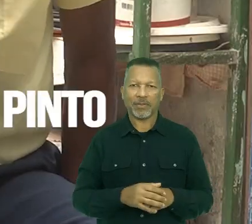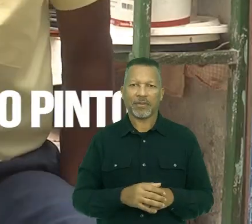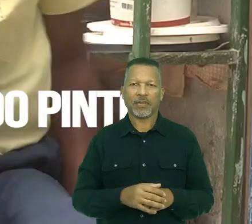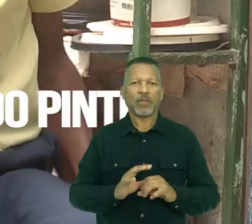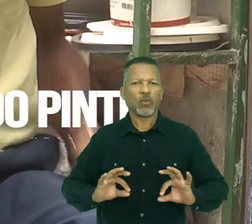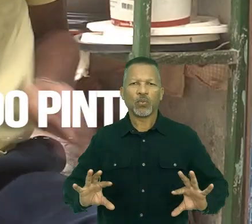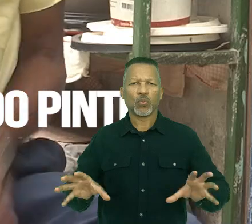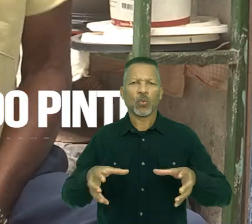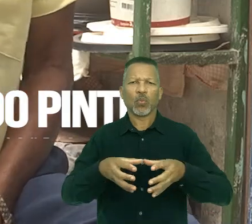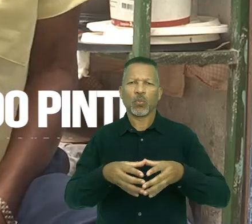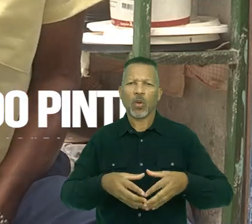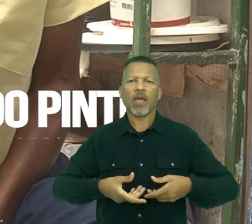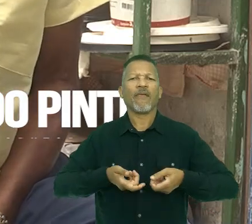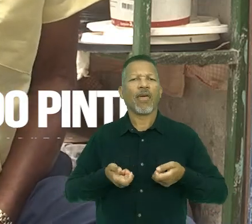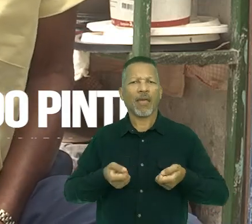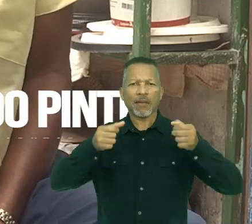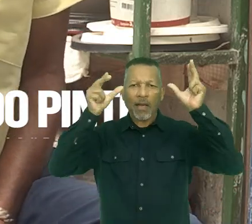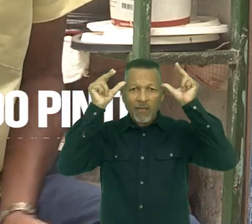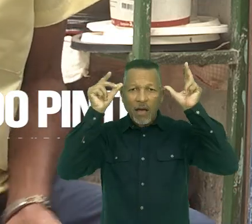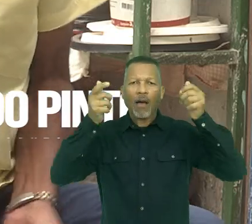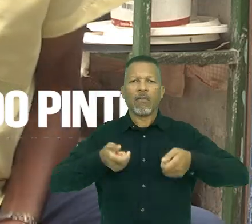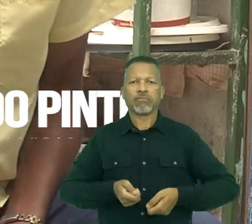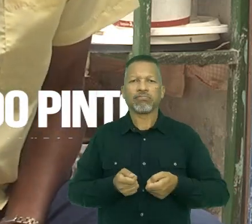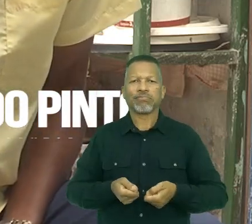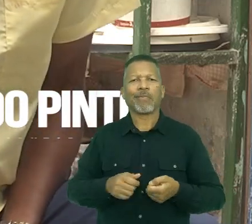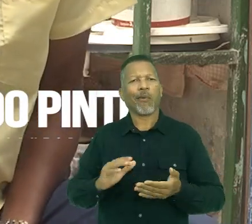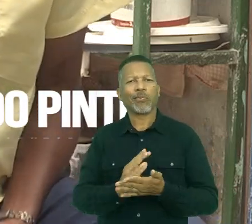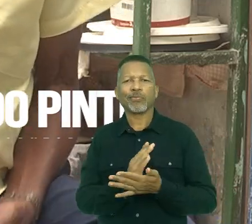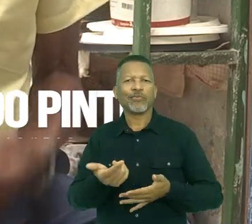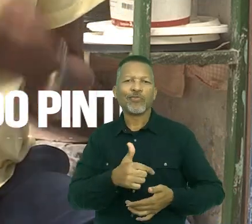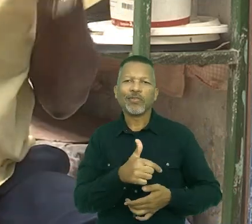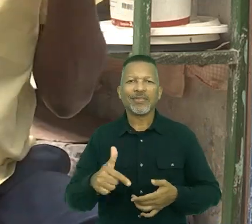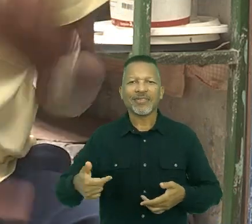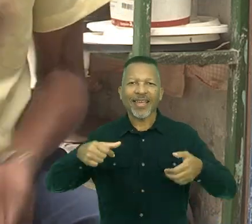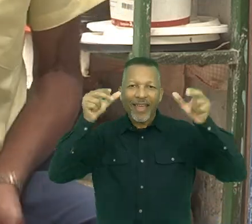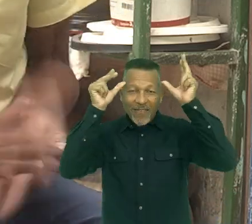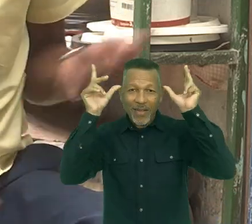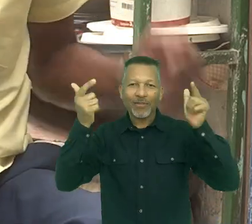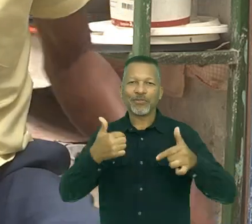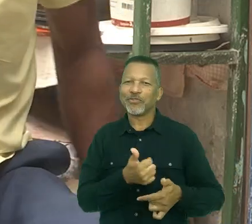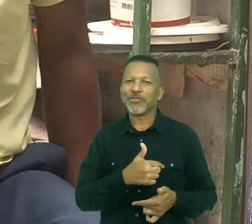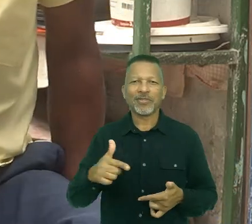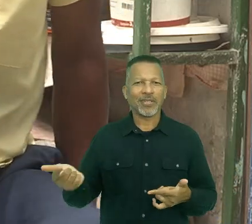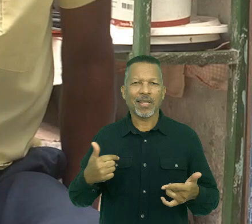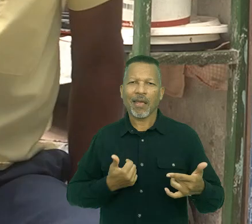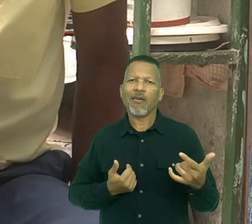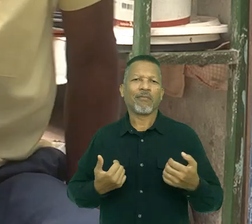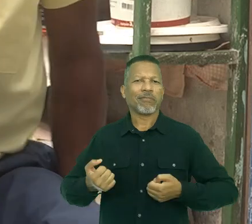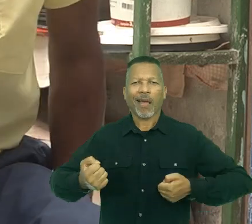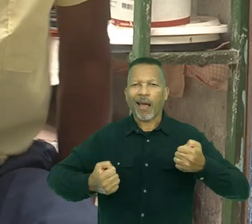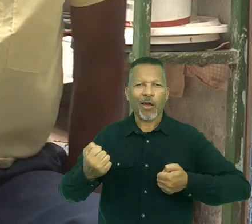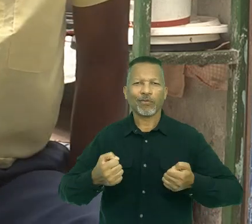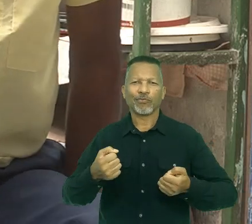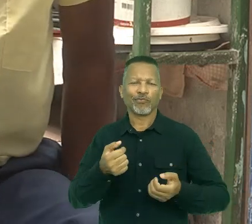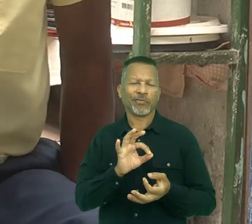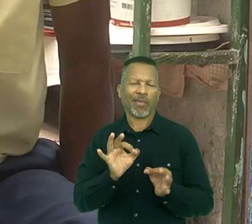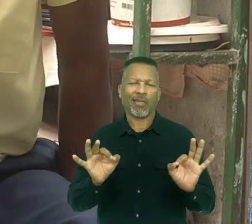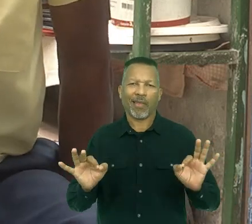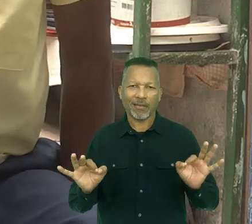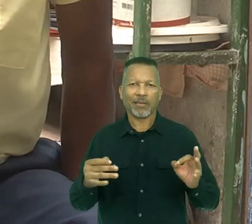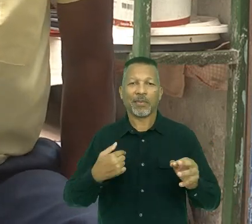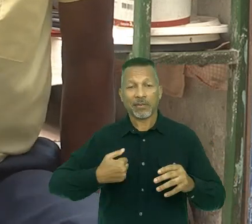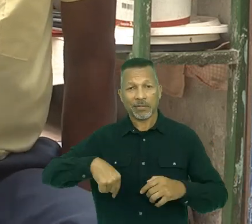Mas a turma toda nós ia a cavalo naquela época todo mundo era a cavalo, não tinha carro naquela época, não tinha estrada de carro para nós